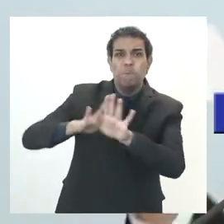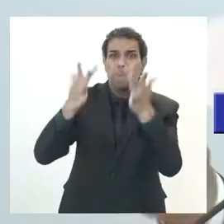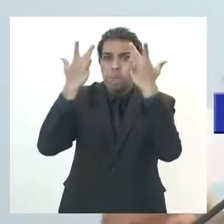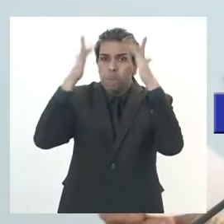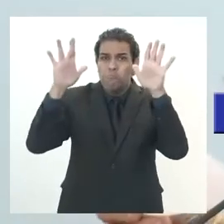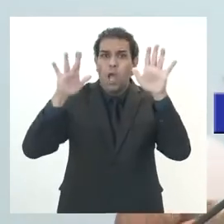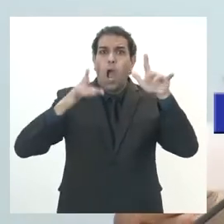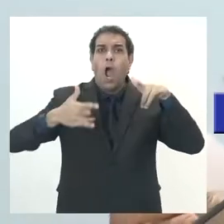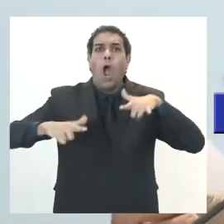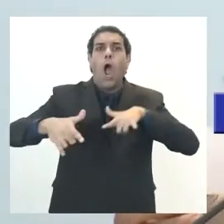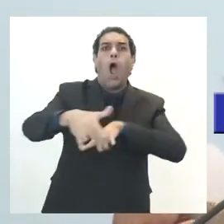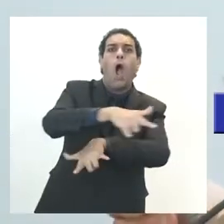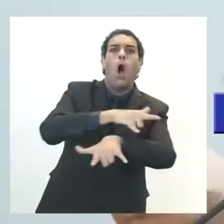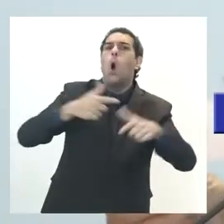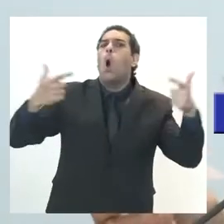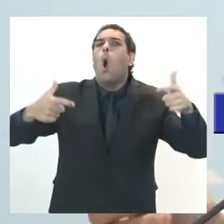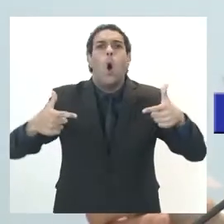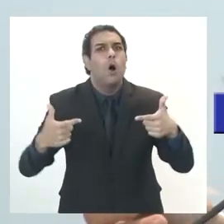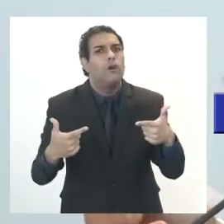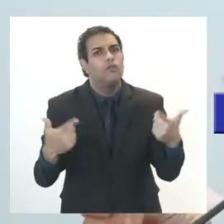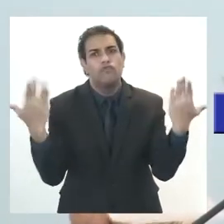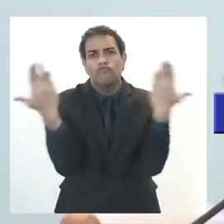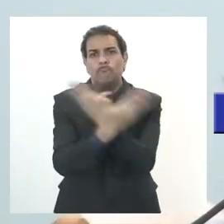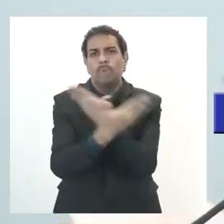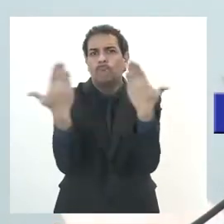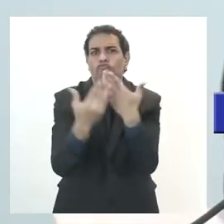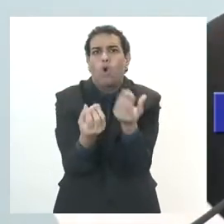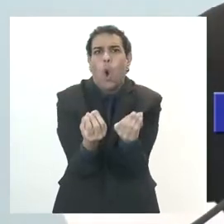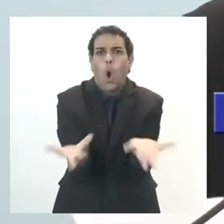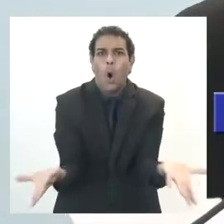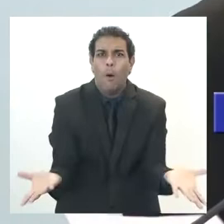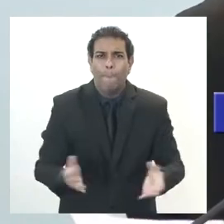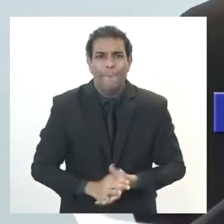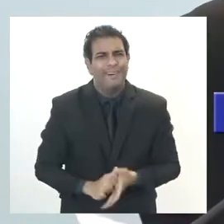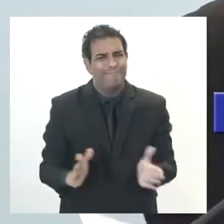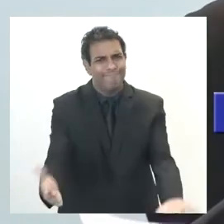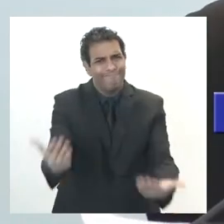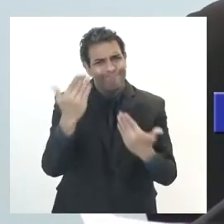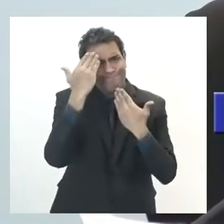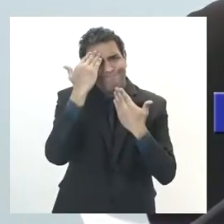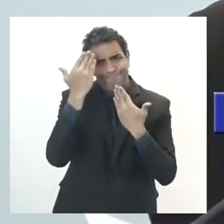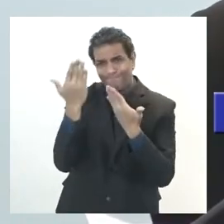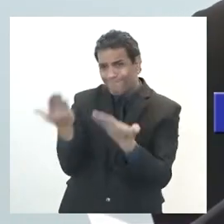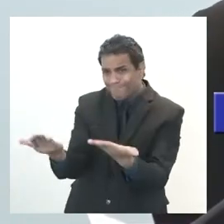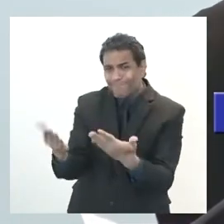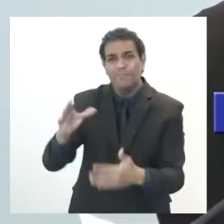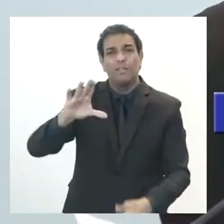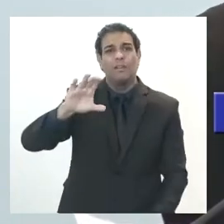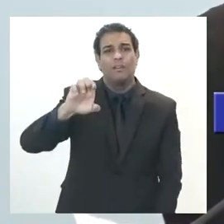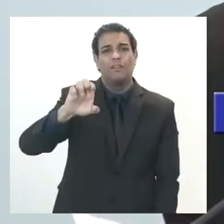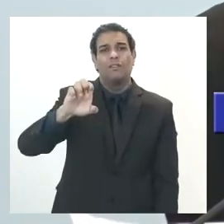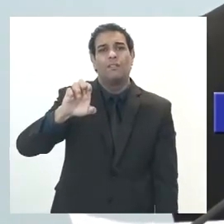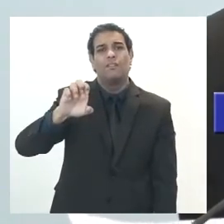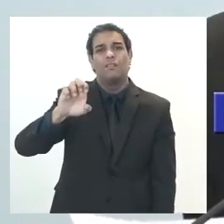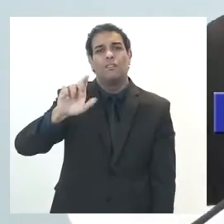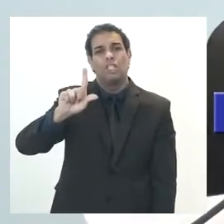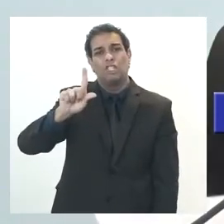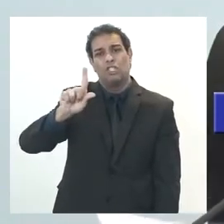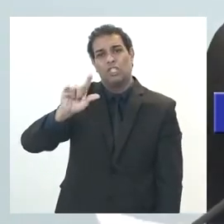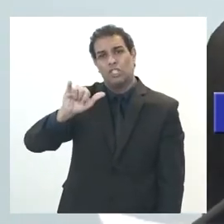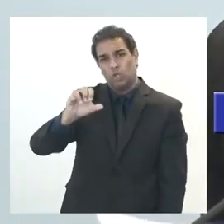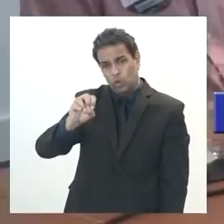gosta de sofrer é isso que eu falo tão também agradecer a cidade é muita dor antigo na Polícia